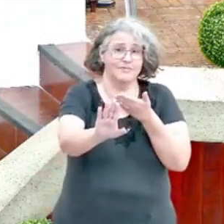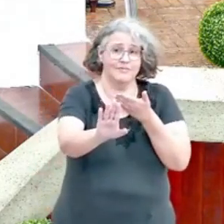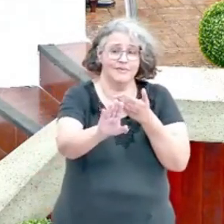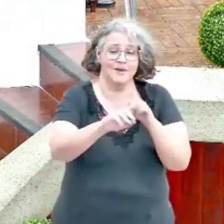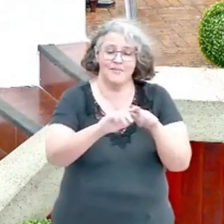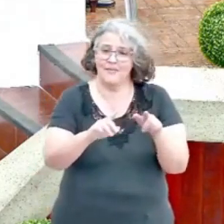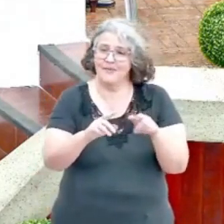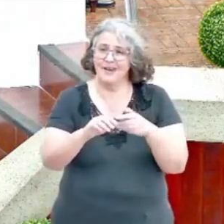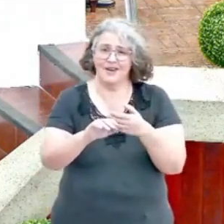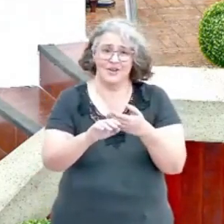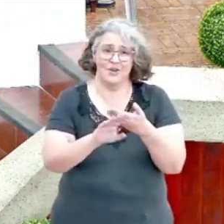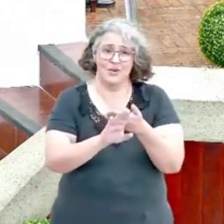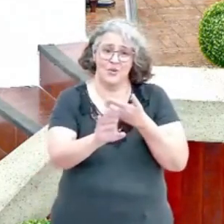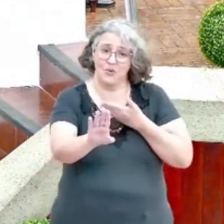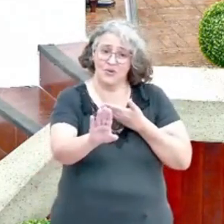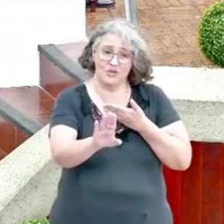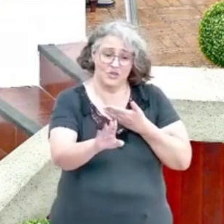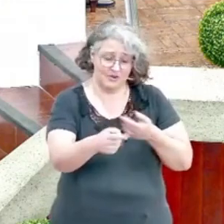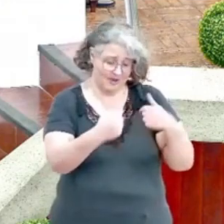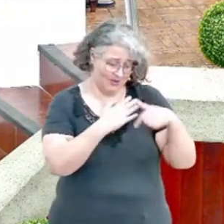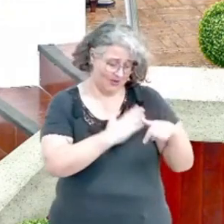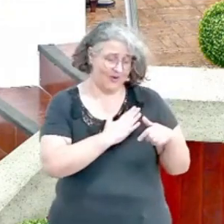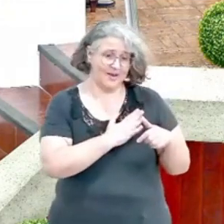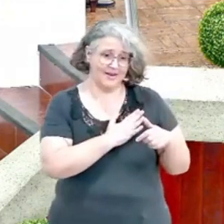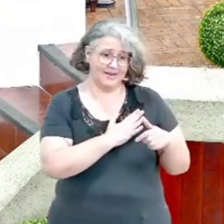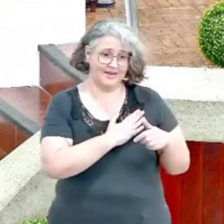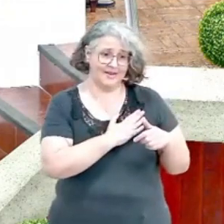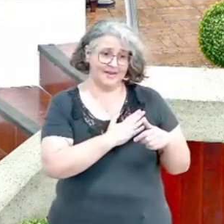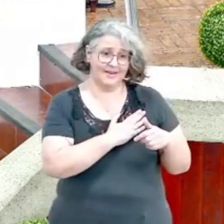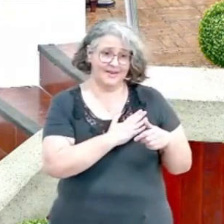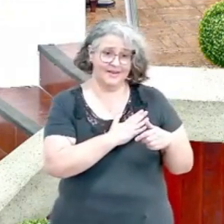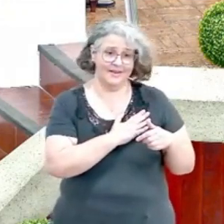coração, com tanto mais empenho